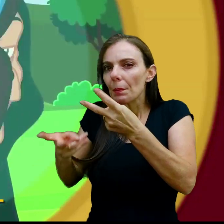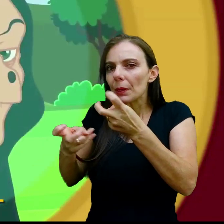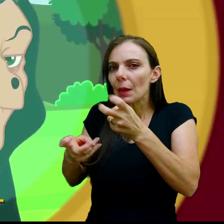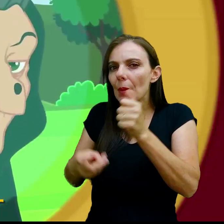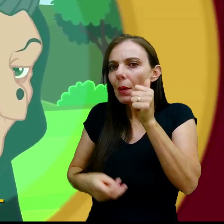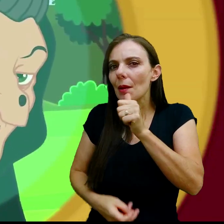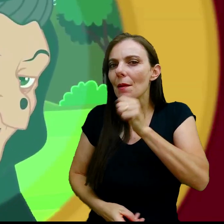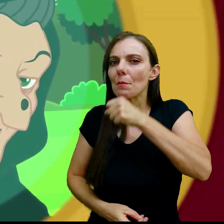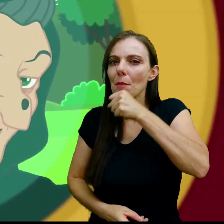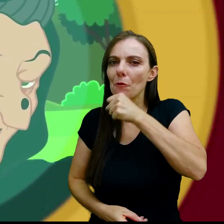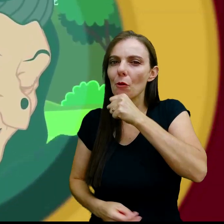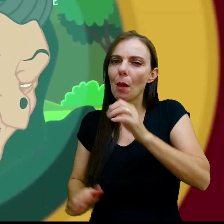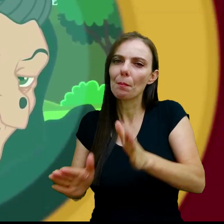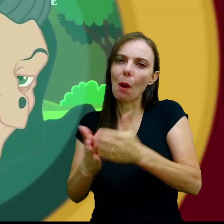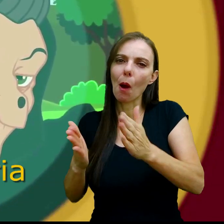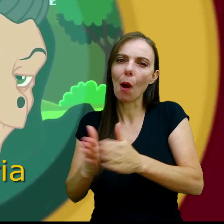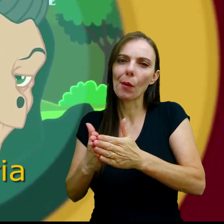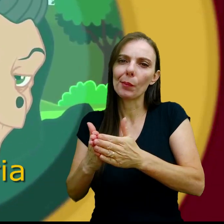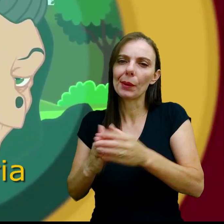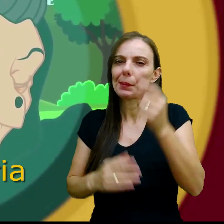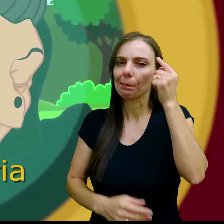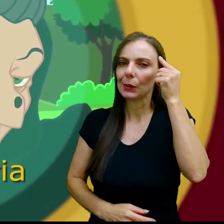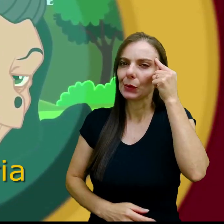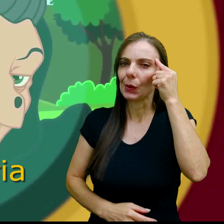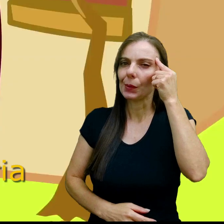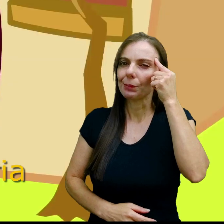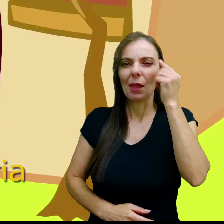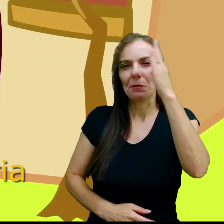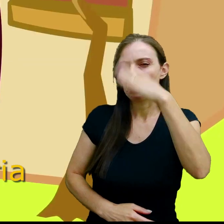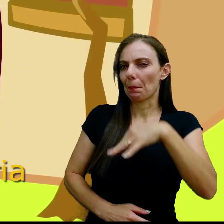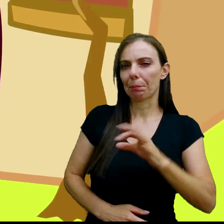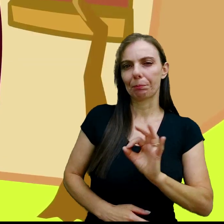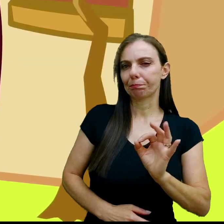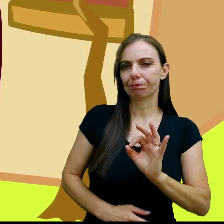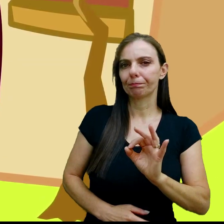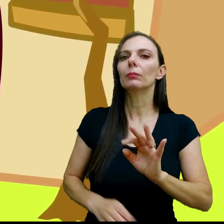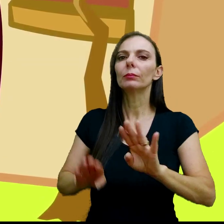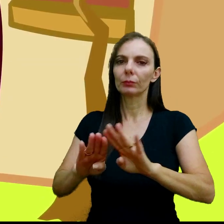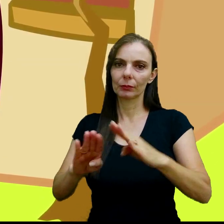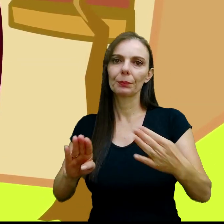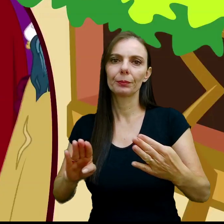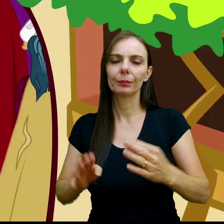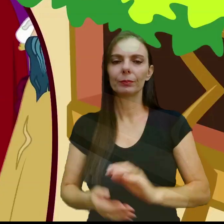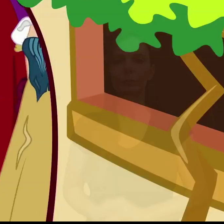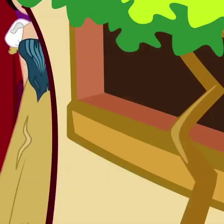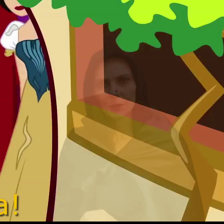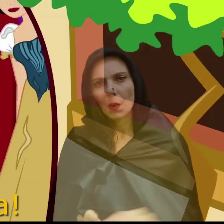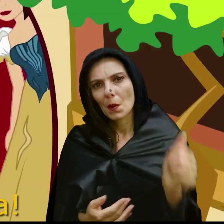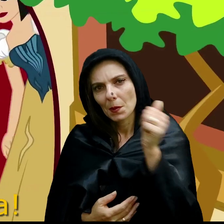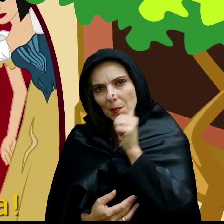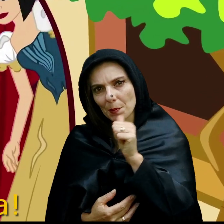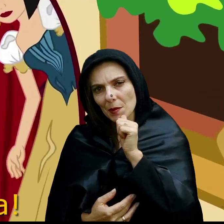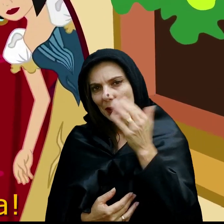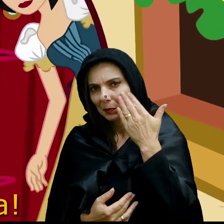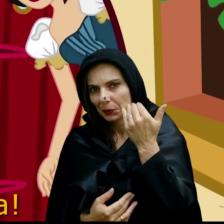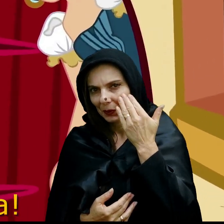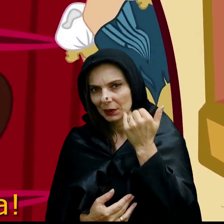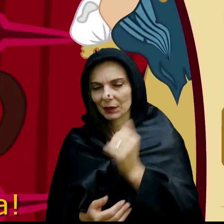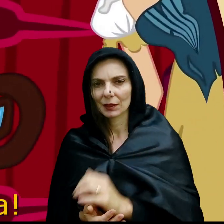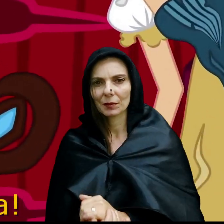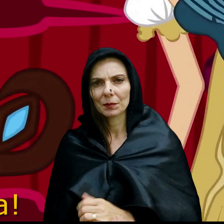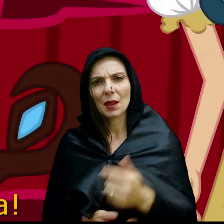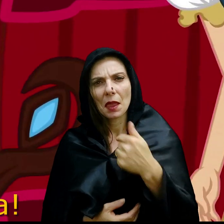uma pobre velha mulher do lado de fora e achou que ela não poderia machucá-la. Assim, abriu a porta. Oh, minha